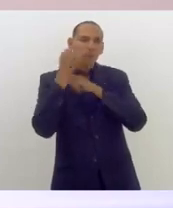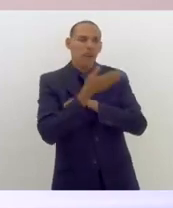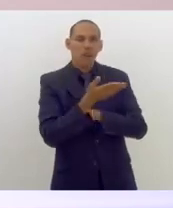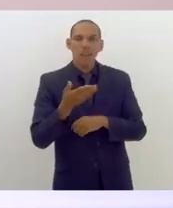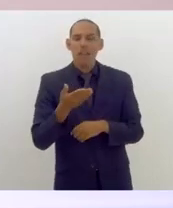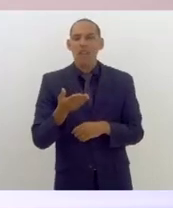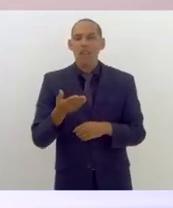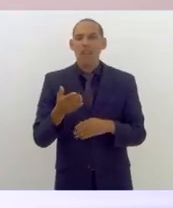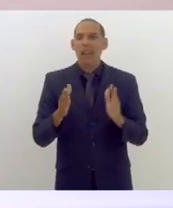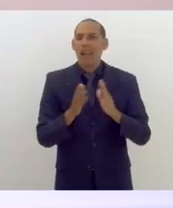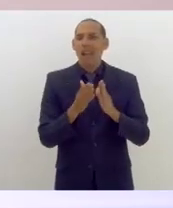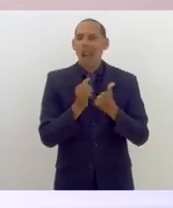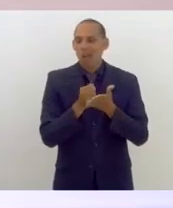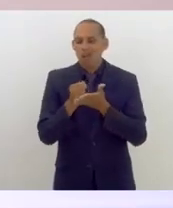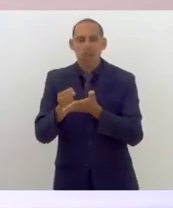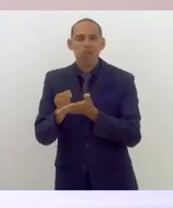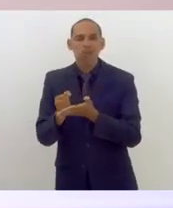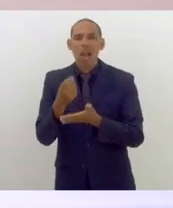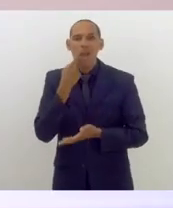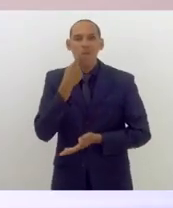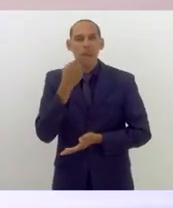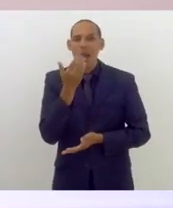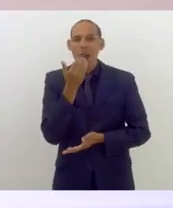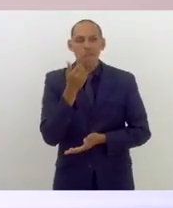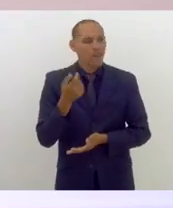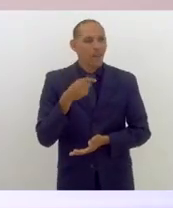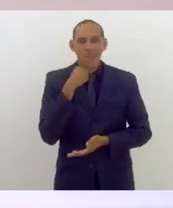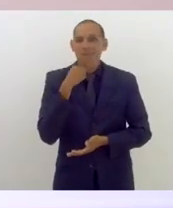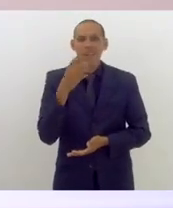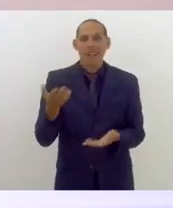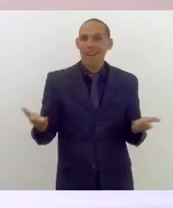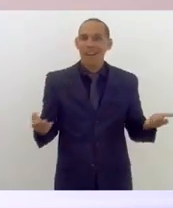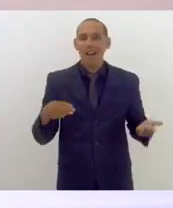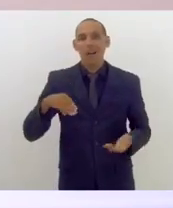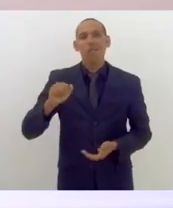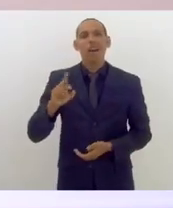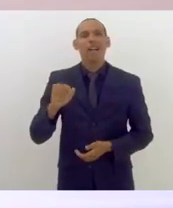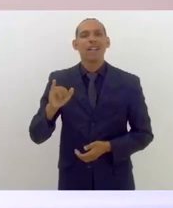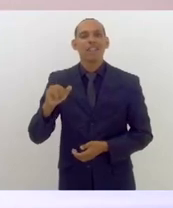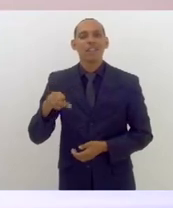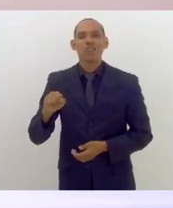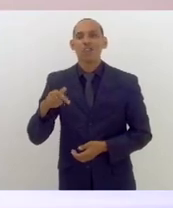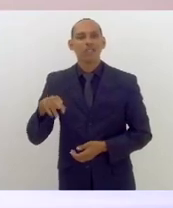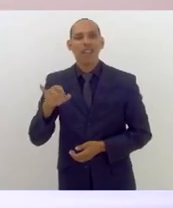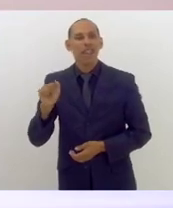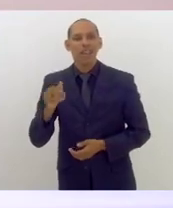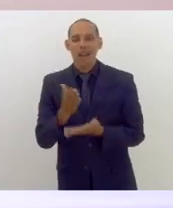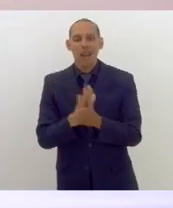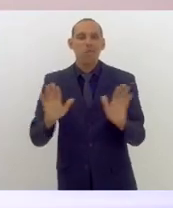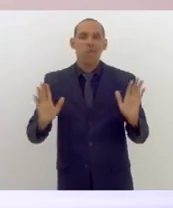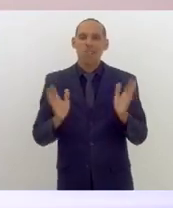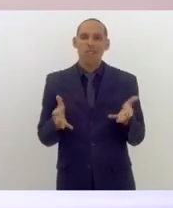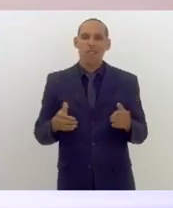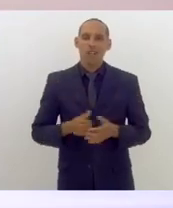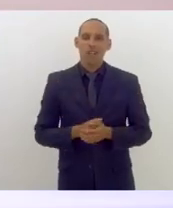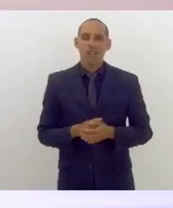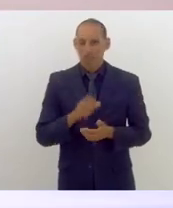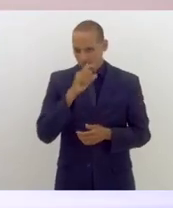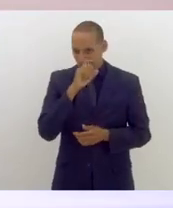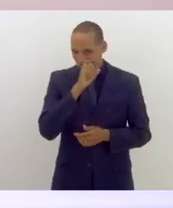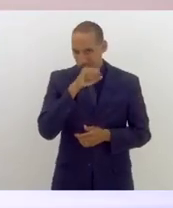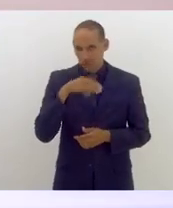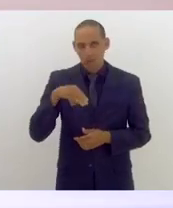levar para dentro de casa nem o peixe para ele comer A marisqueira coitada essa não já não existe mais as